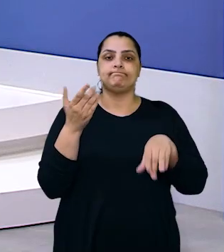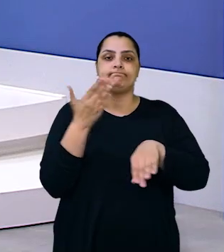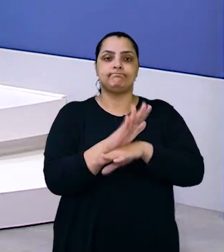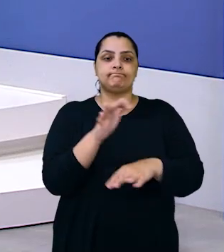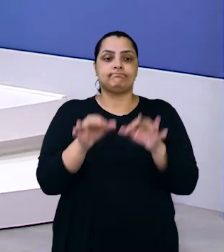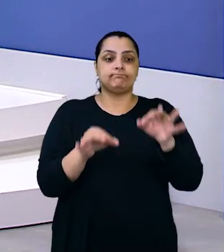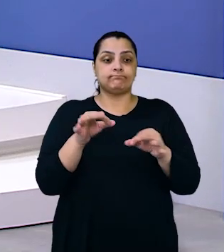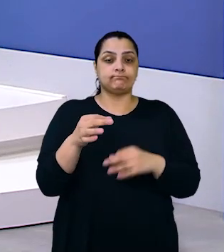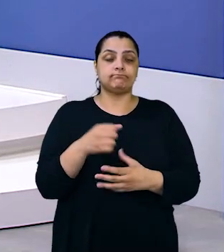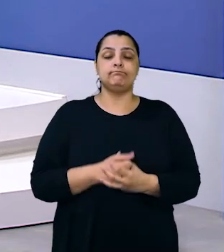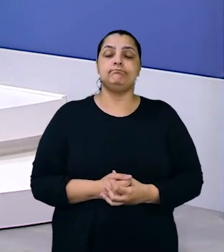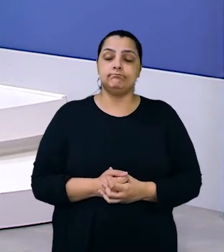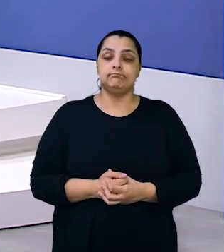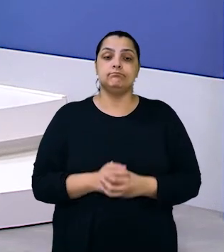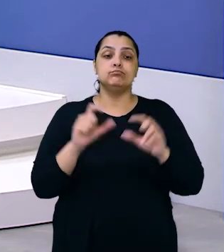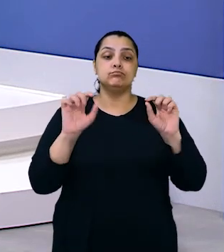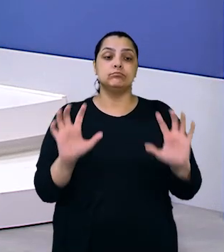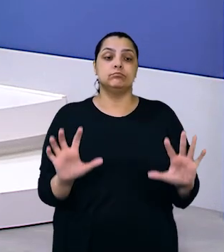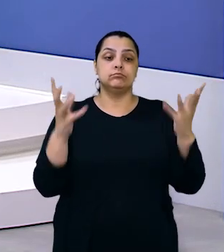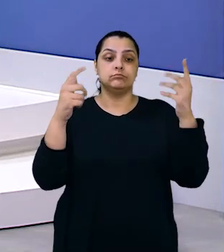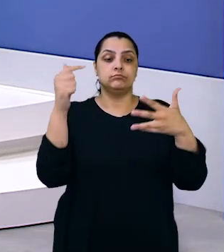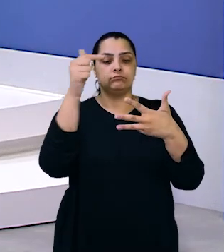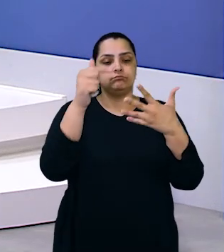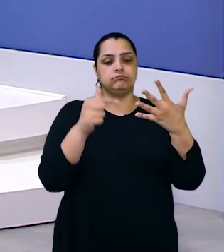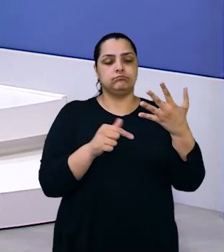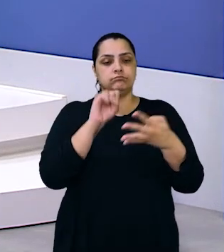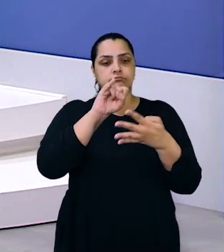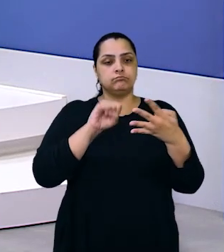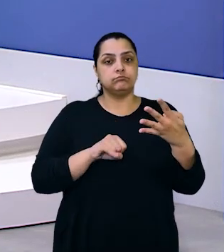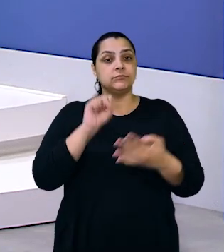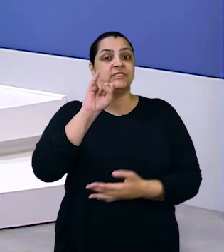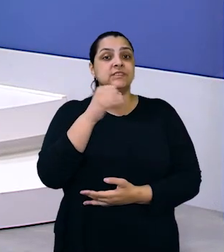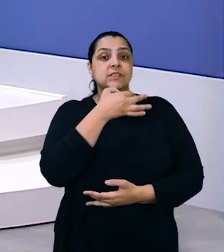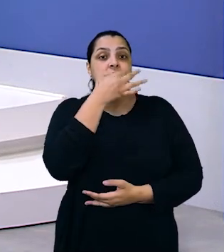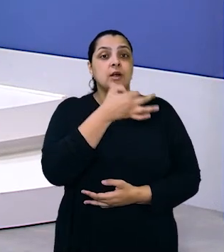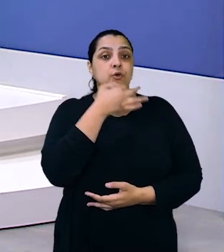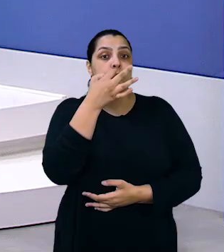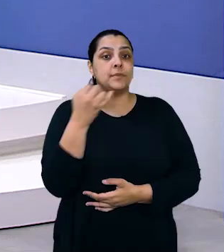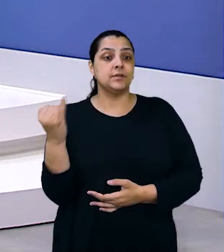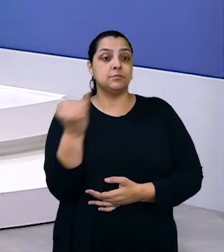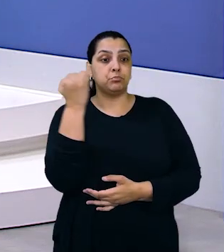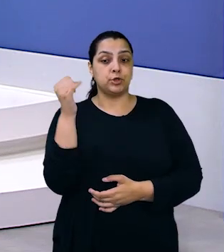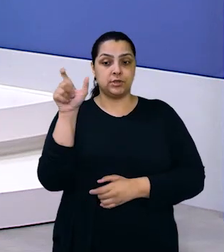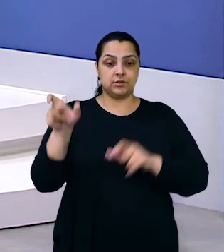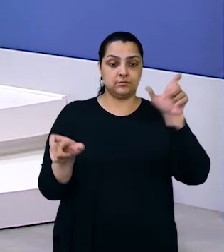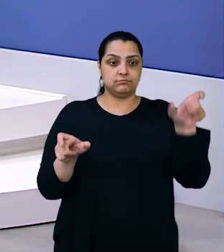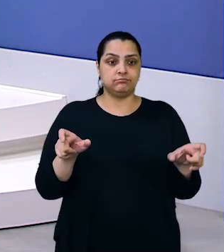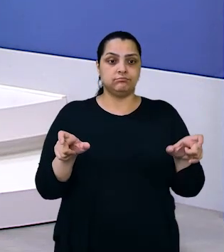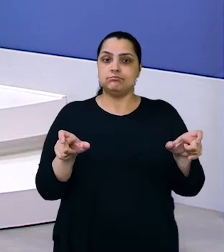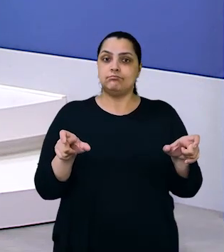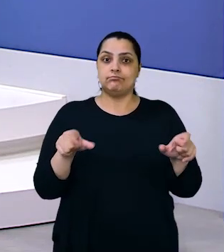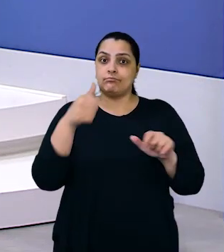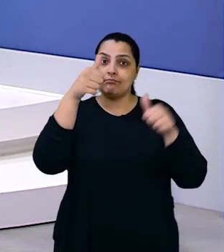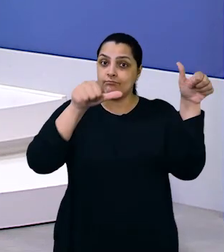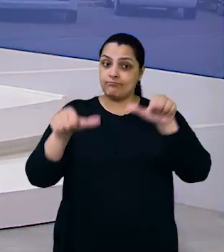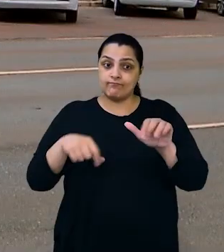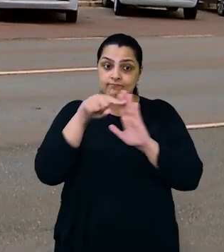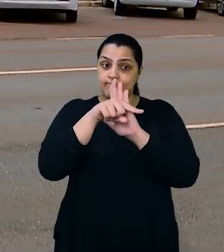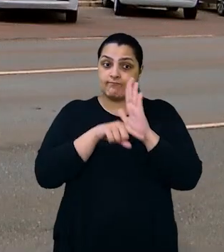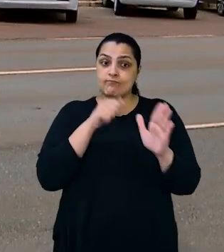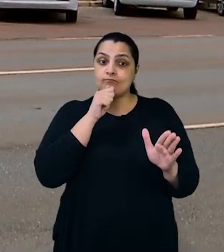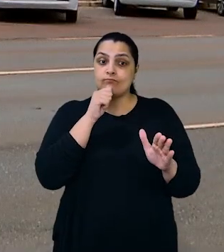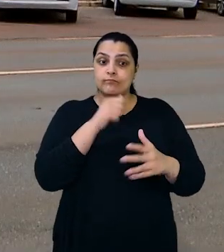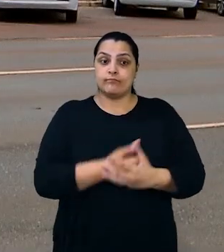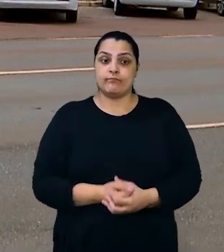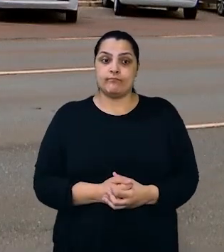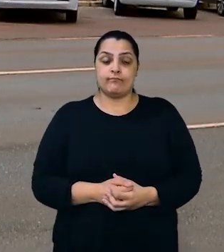prestação jurisdicional, que ocorre, entre outras hipóteses, quando argumentos relevantes das partes deixam de ser avaliados.